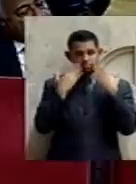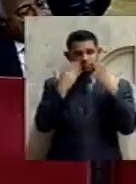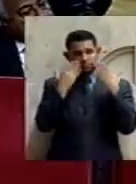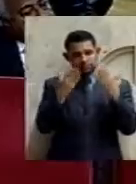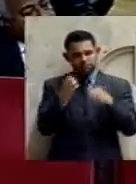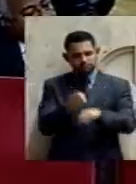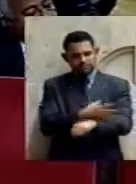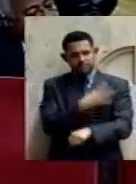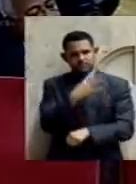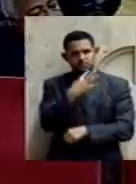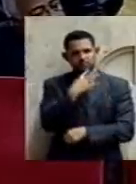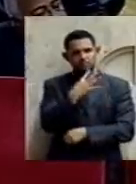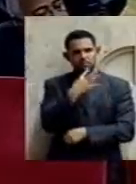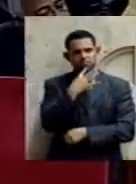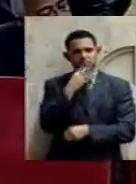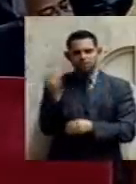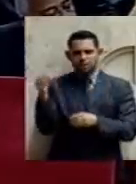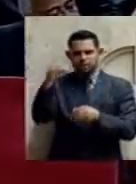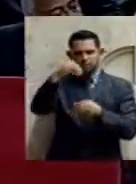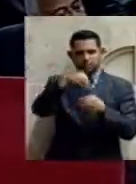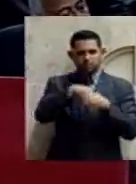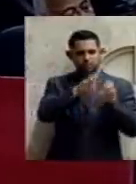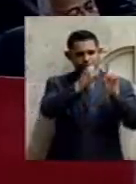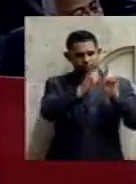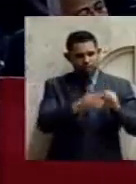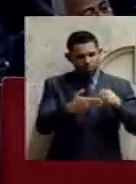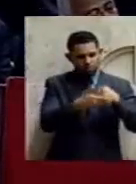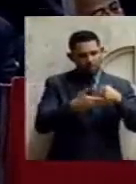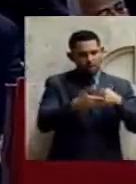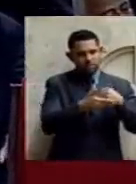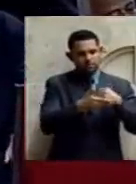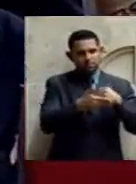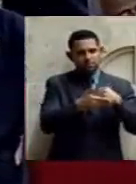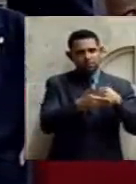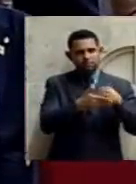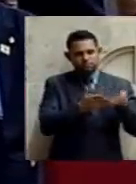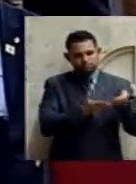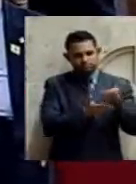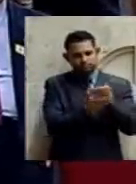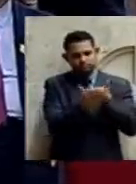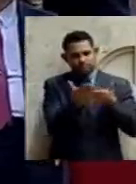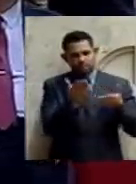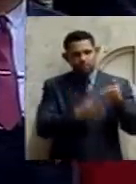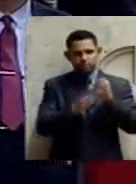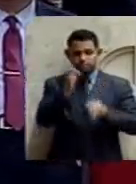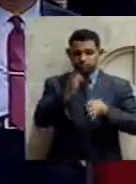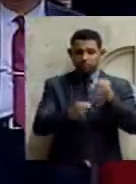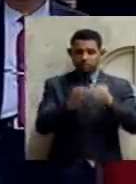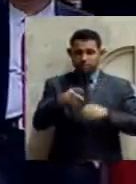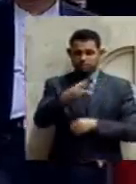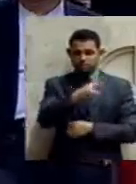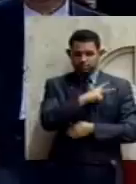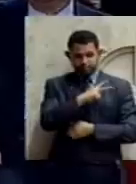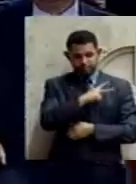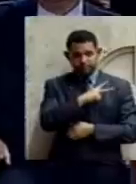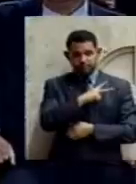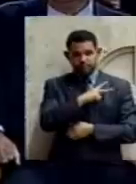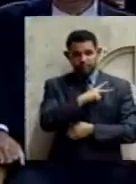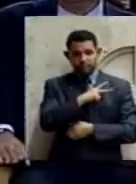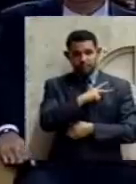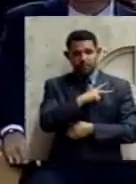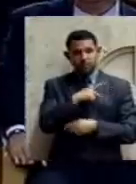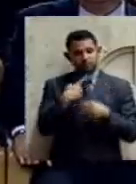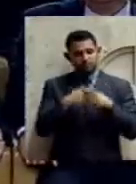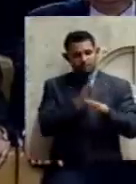expressamente reconheceu a inserção dos direitos fundamentais nas relações jurídicas privadas, transitando